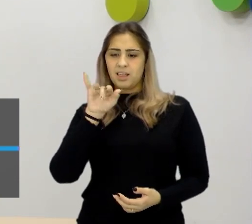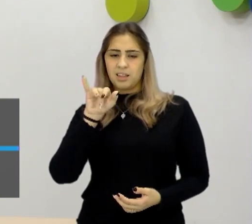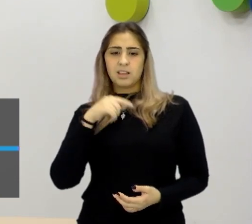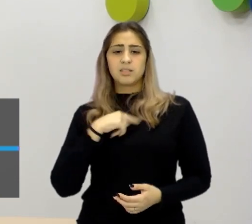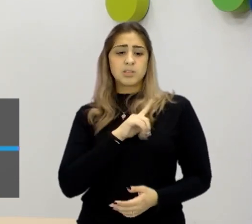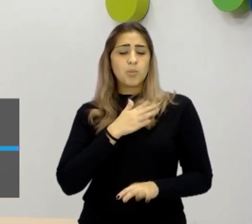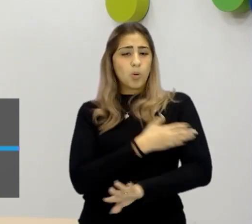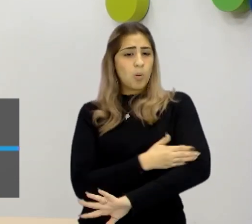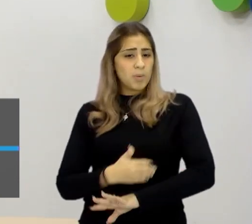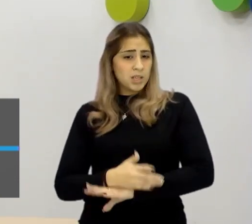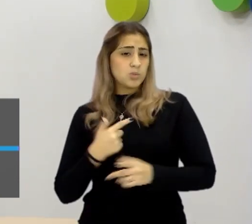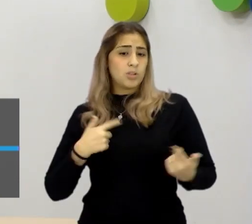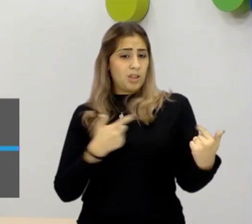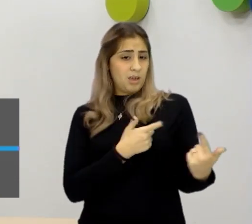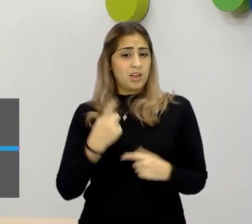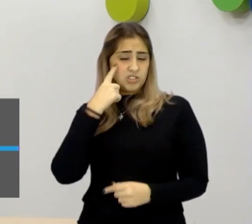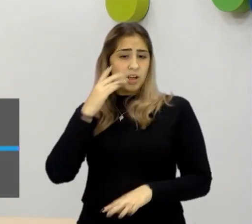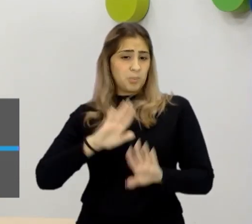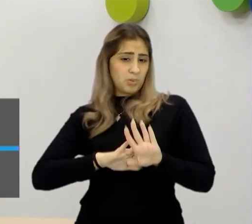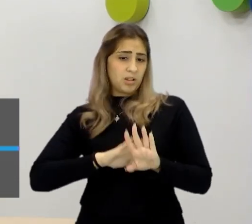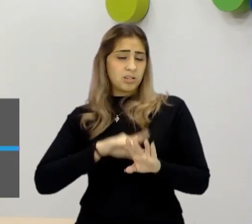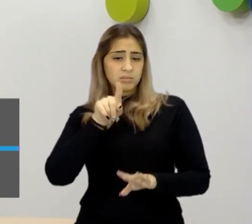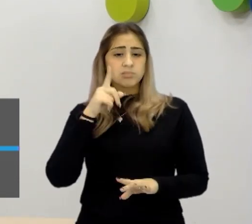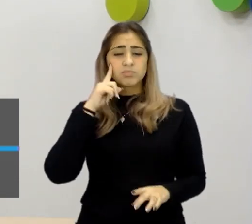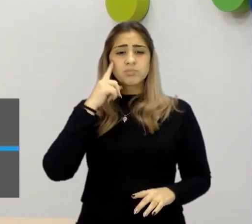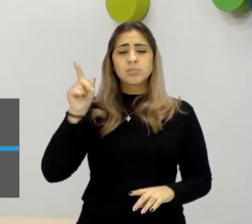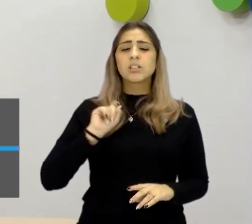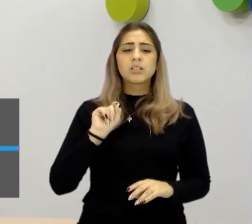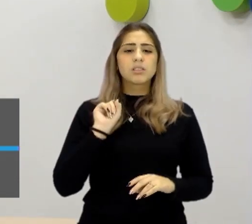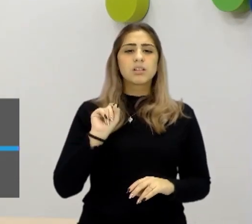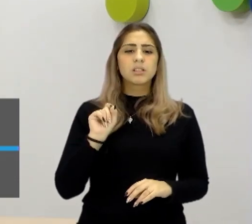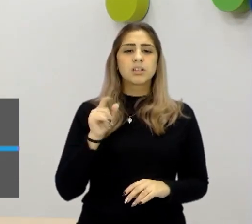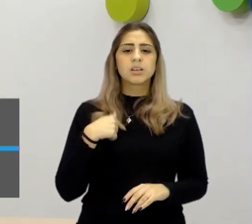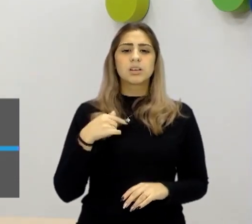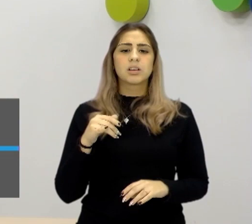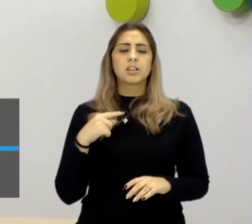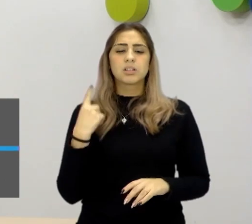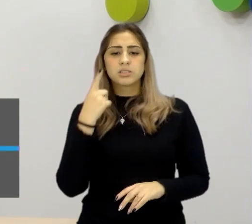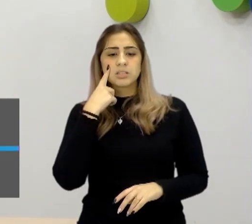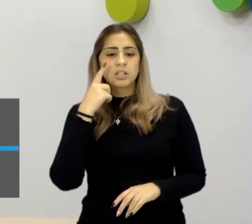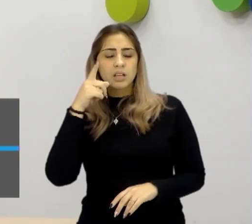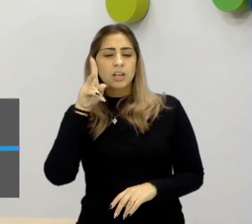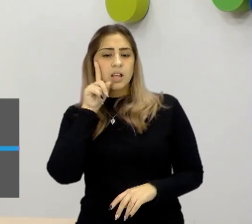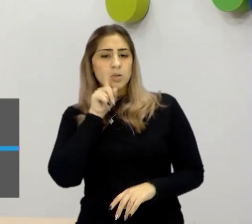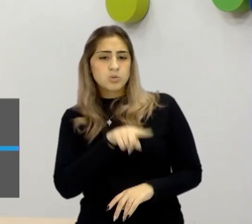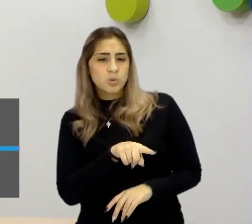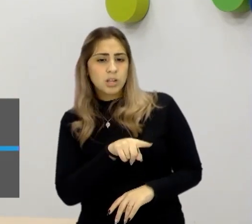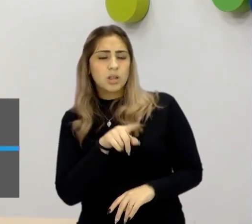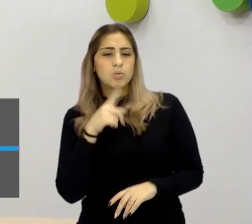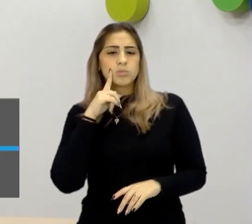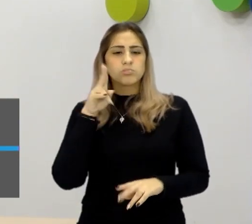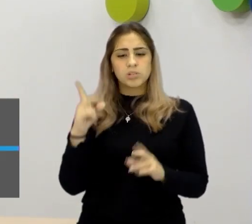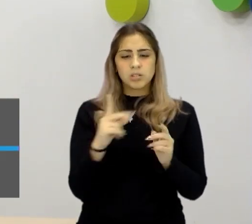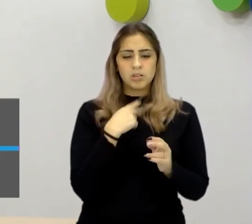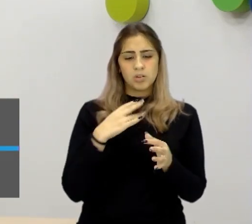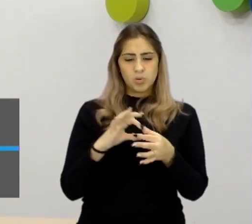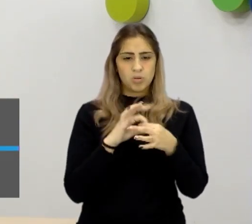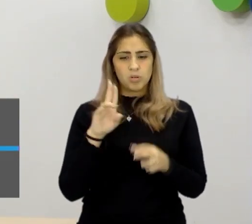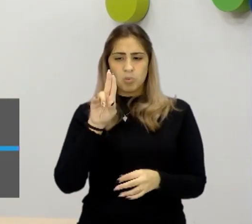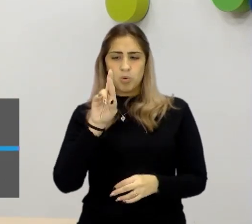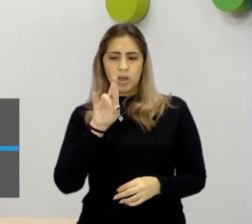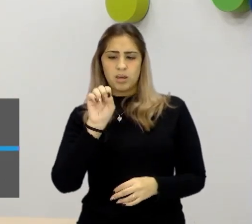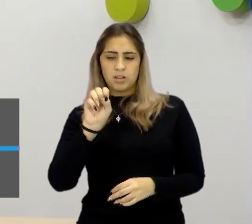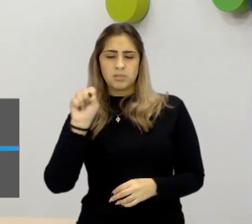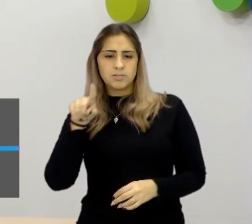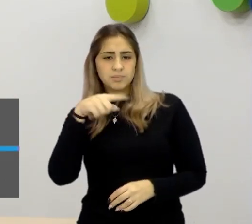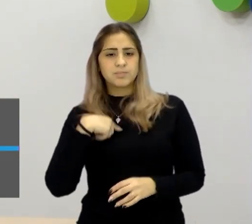Fria. E essa tensão ideológica entre Estados Unidos e União Soviética. A União Soviética,